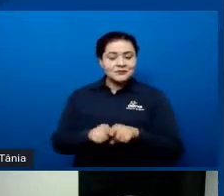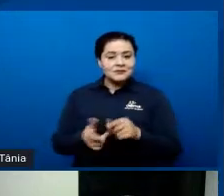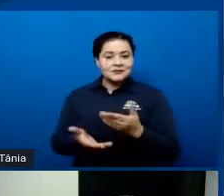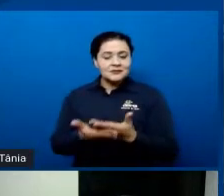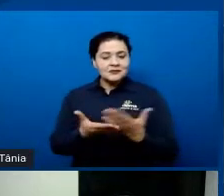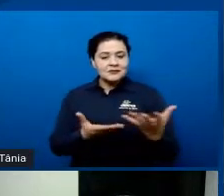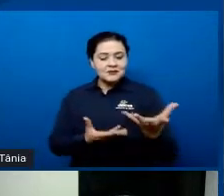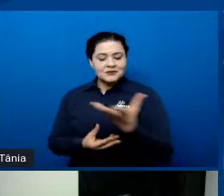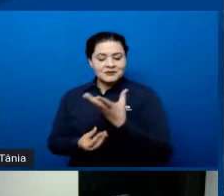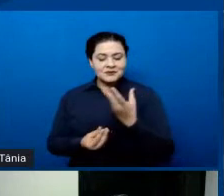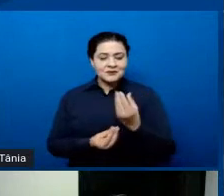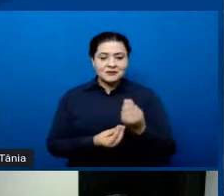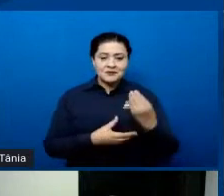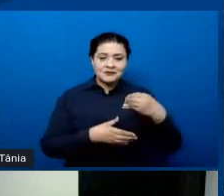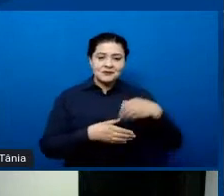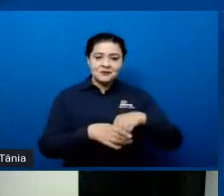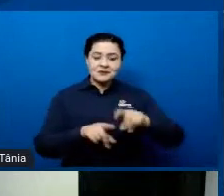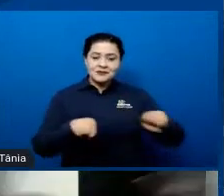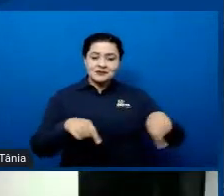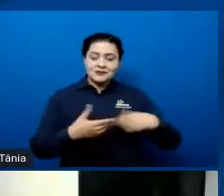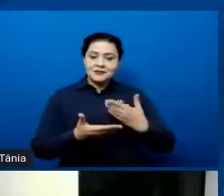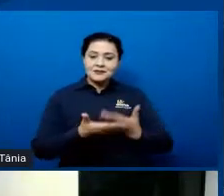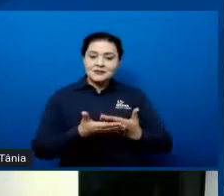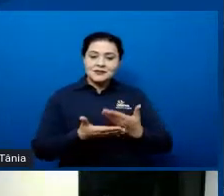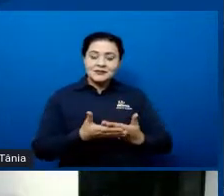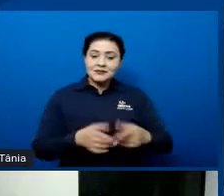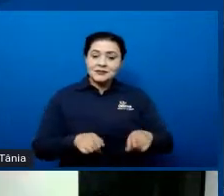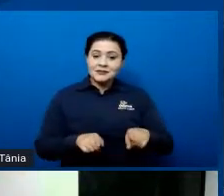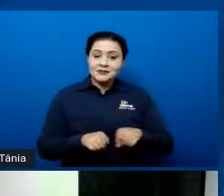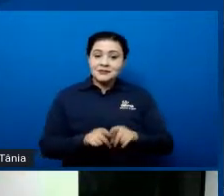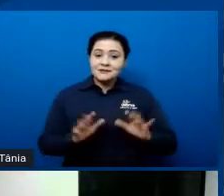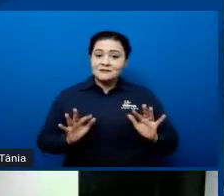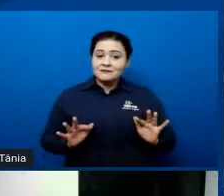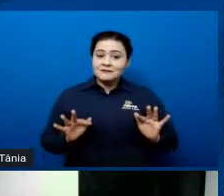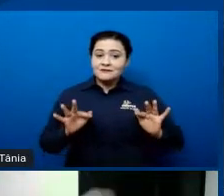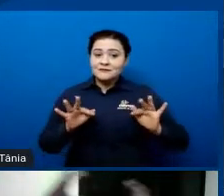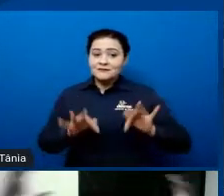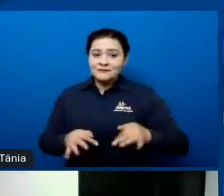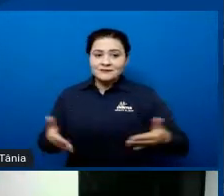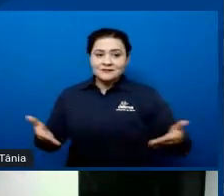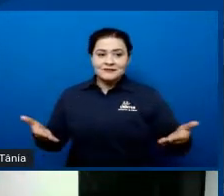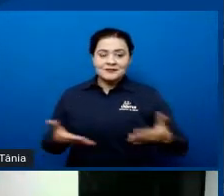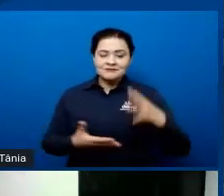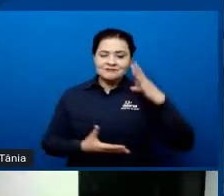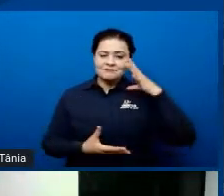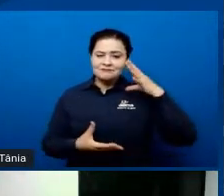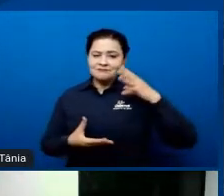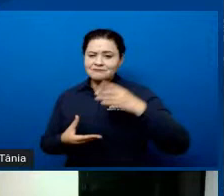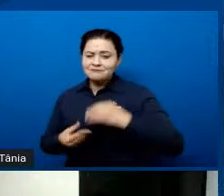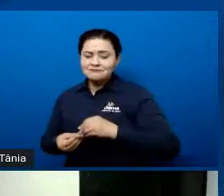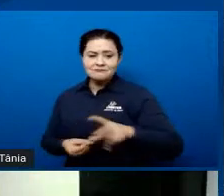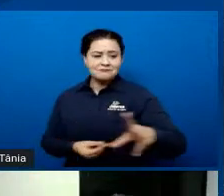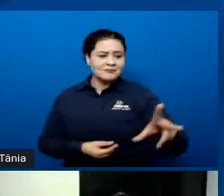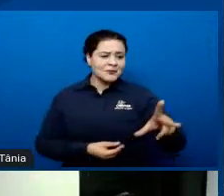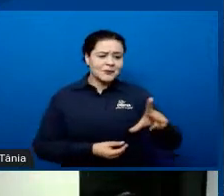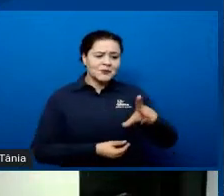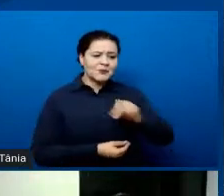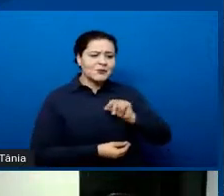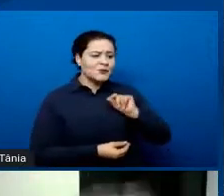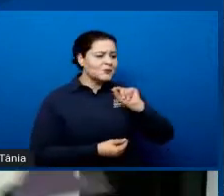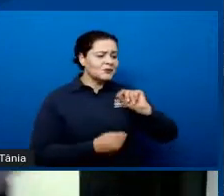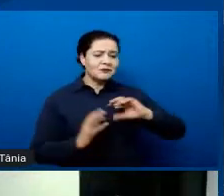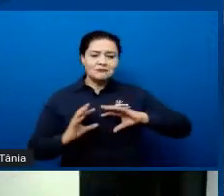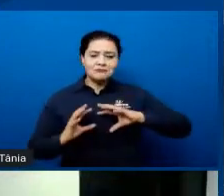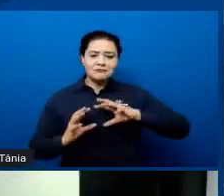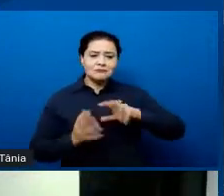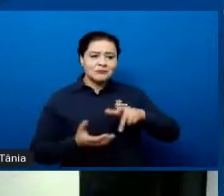dentro da sala de aula, né? E aí, para a gente finalizar e entender, assim, nossa, meu, que universo, o cara